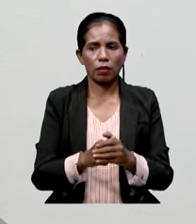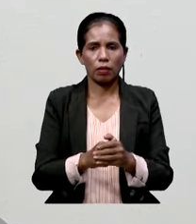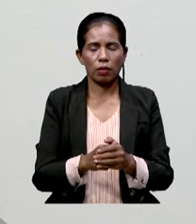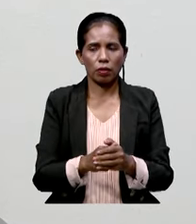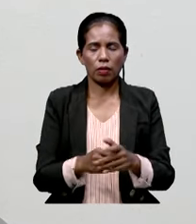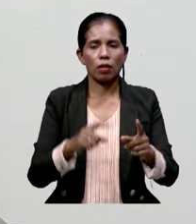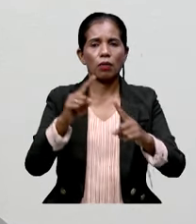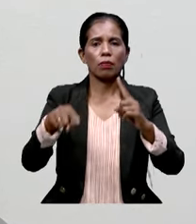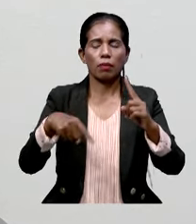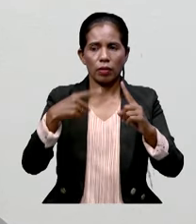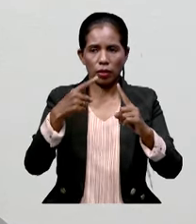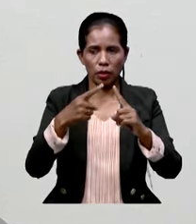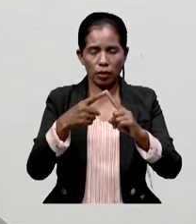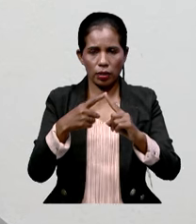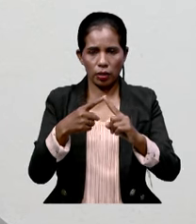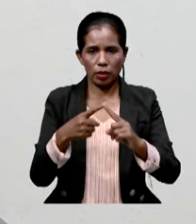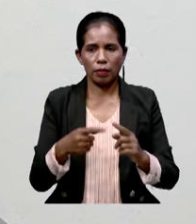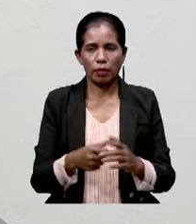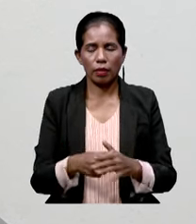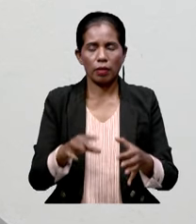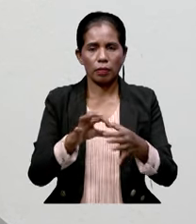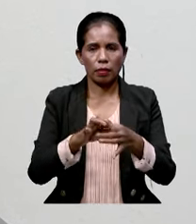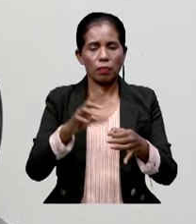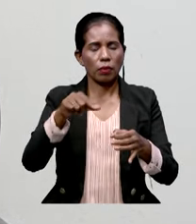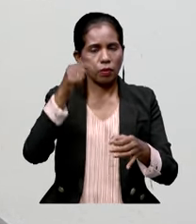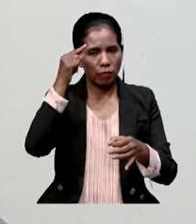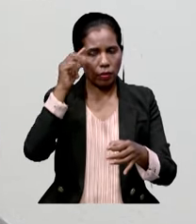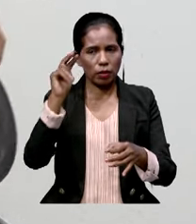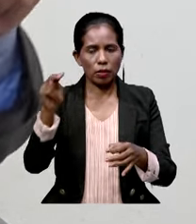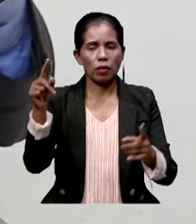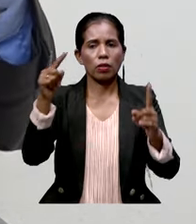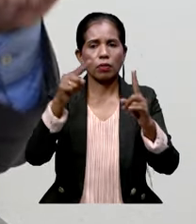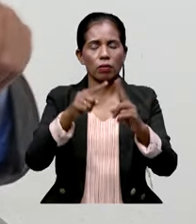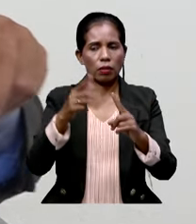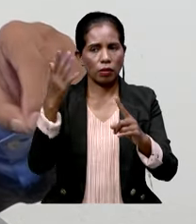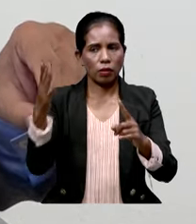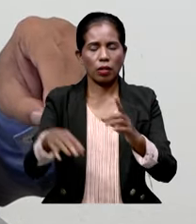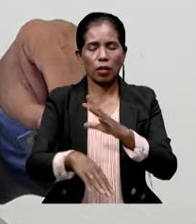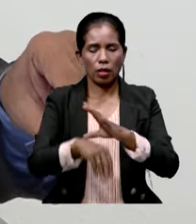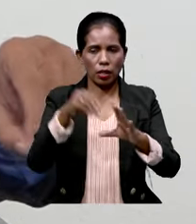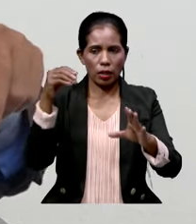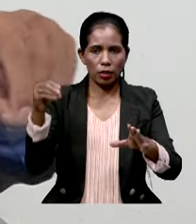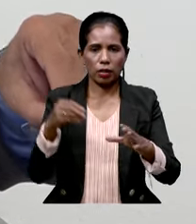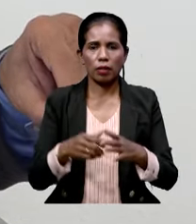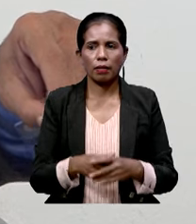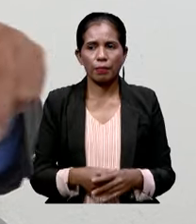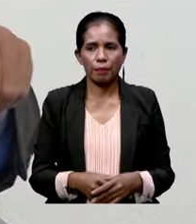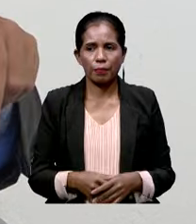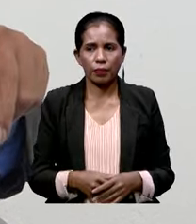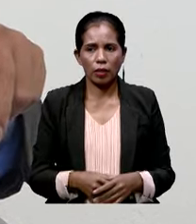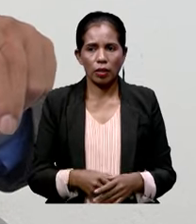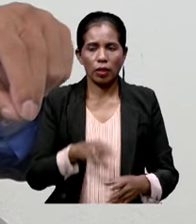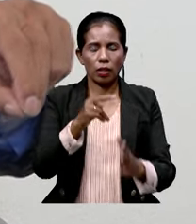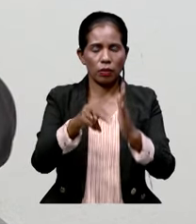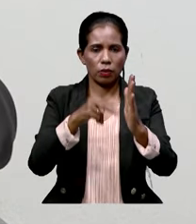né bem hira membro governo né to reneba hasaitia notícia